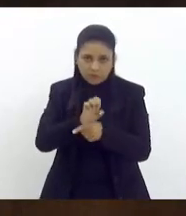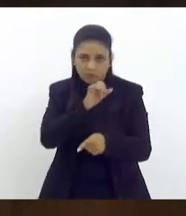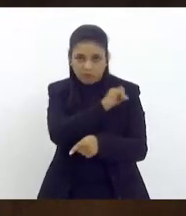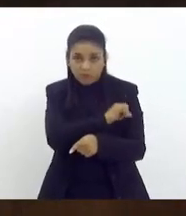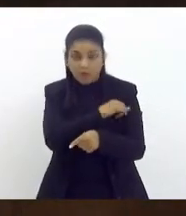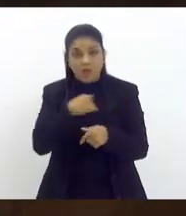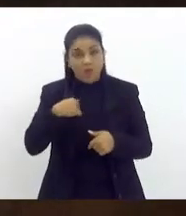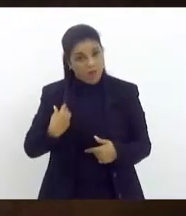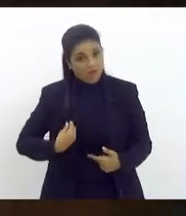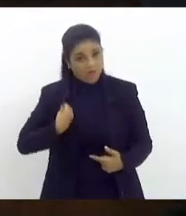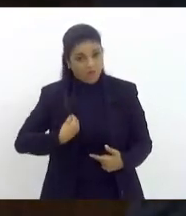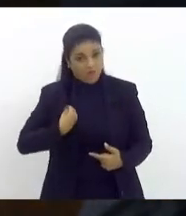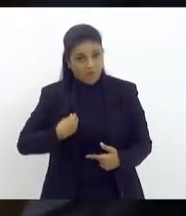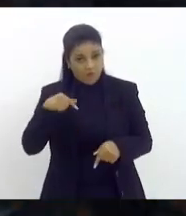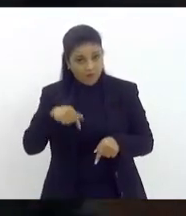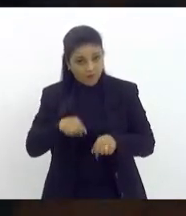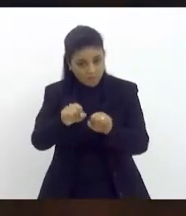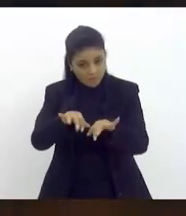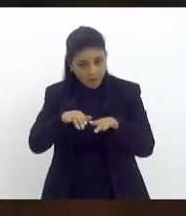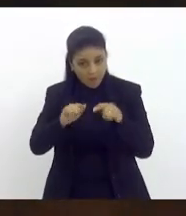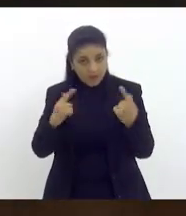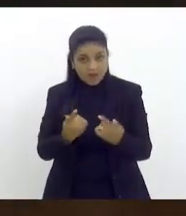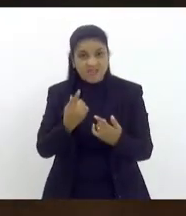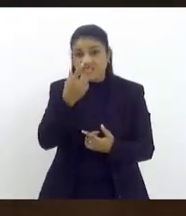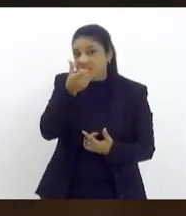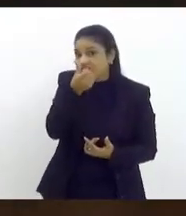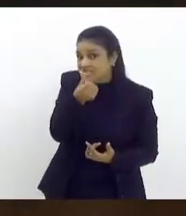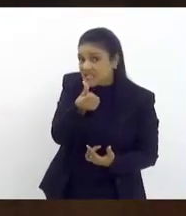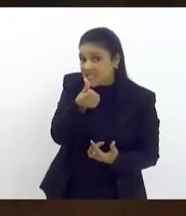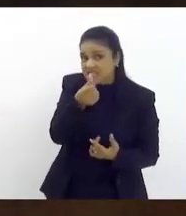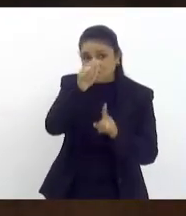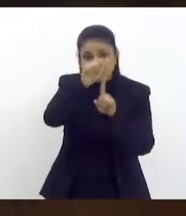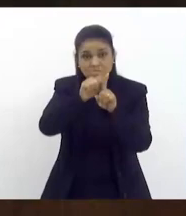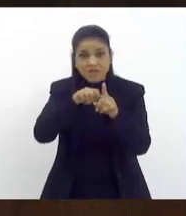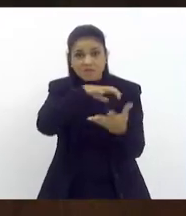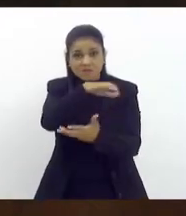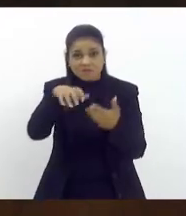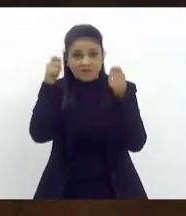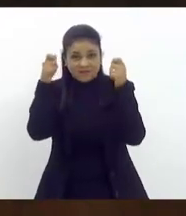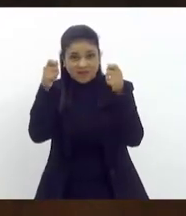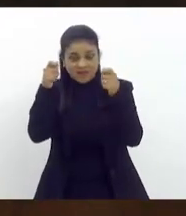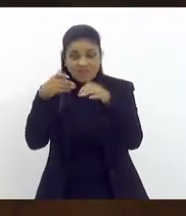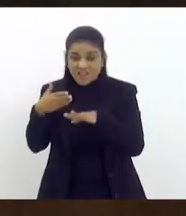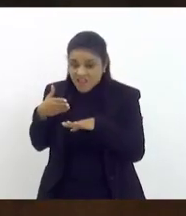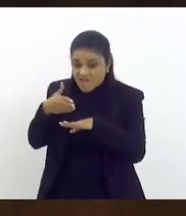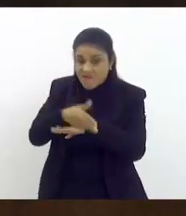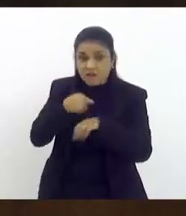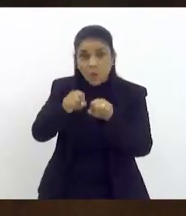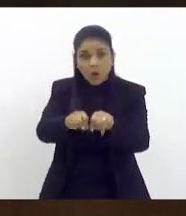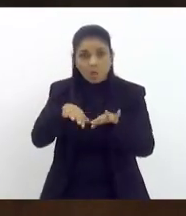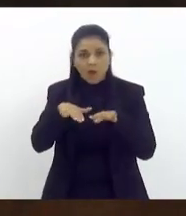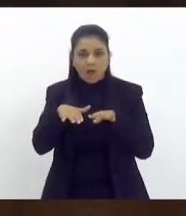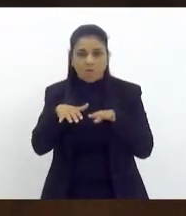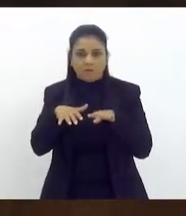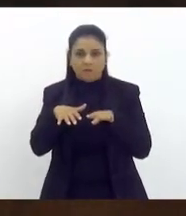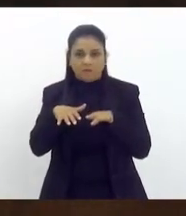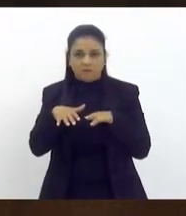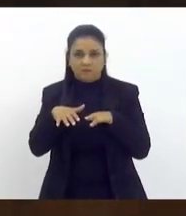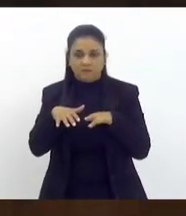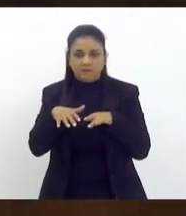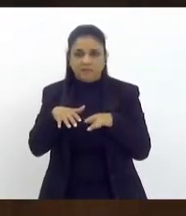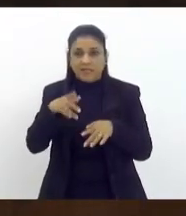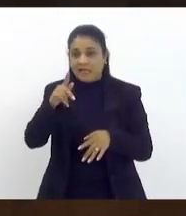senhor presidente seis meses de greve invasão do Parlamento por duas vezes gás de